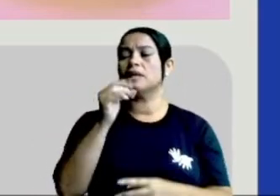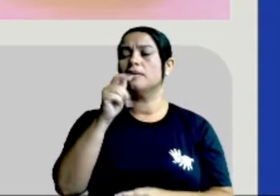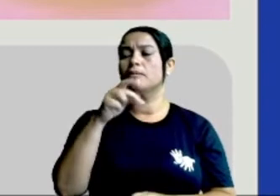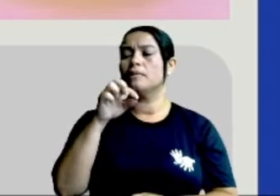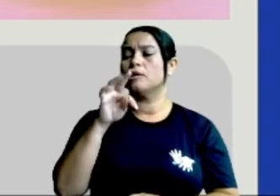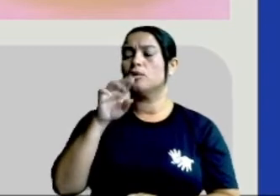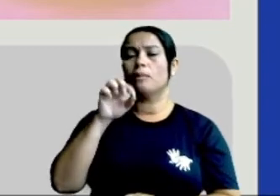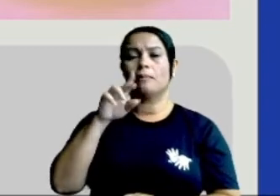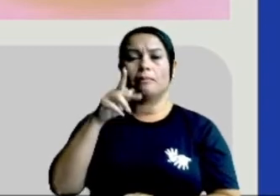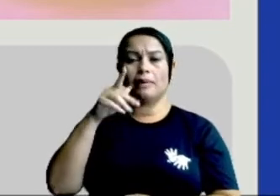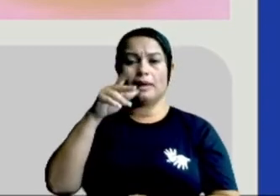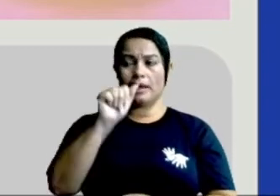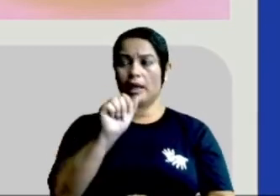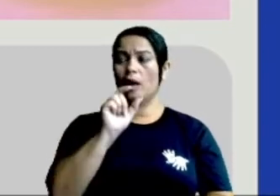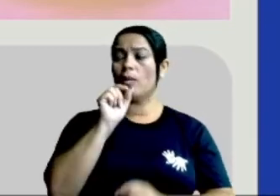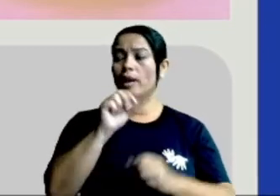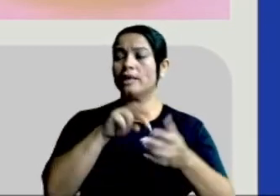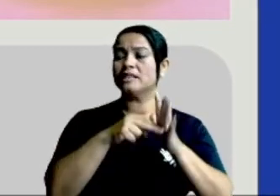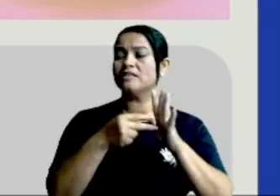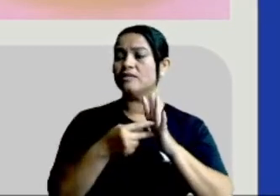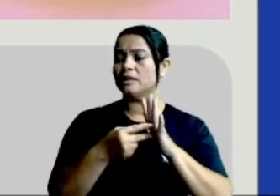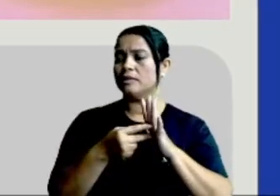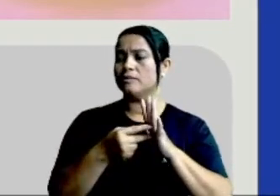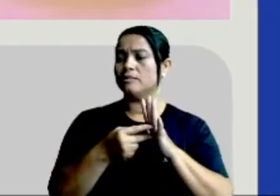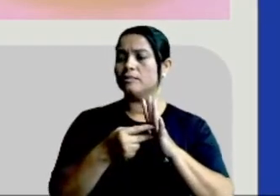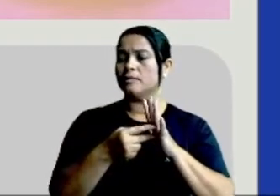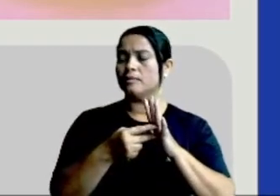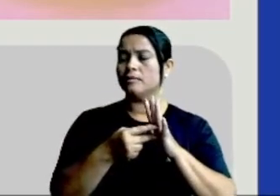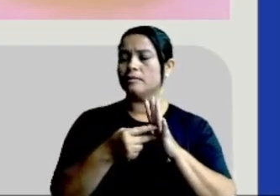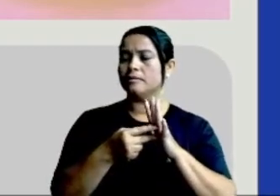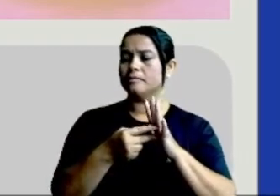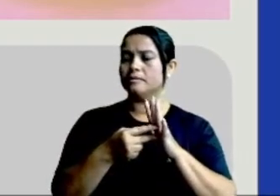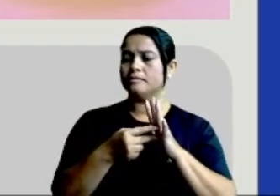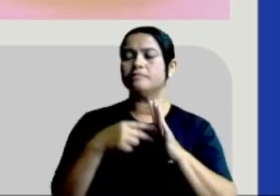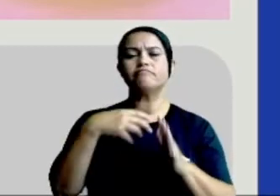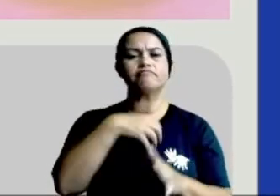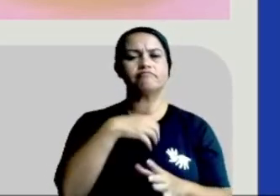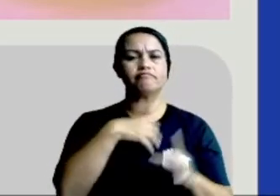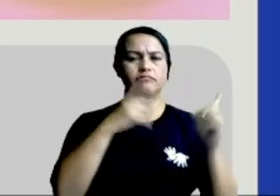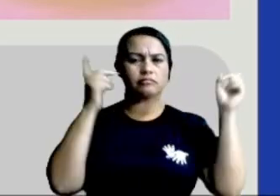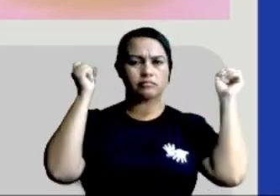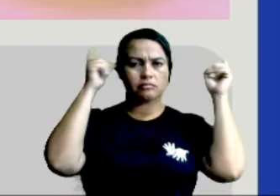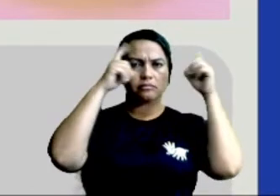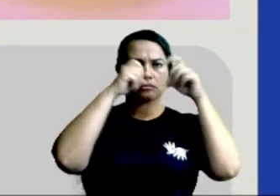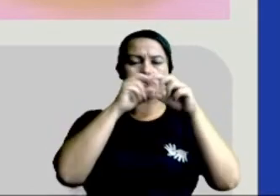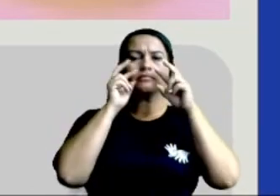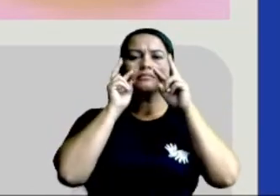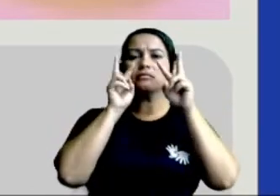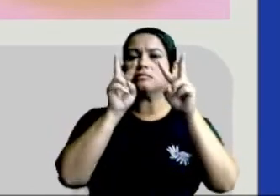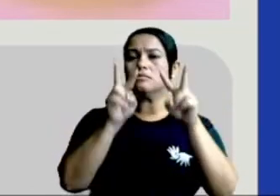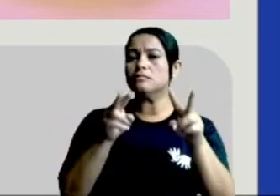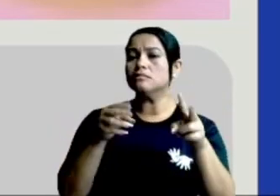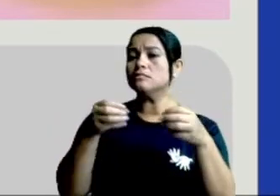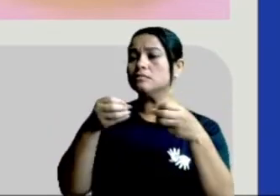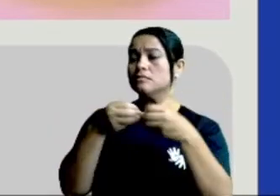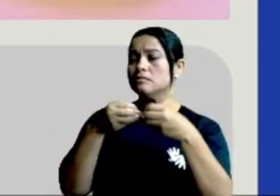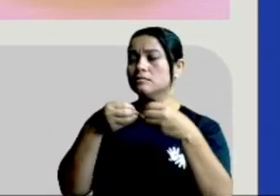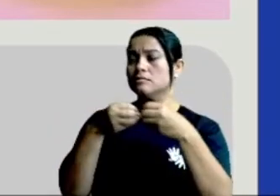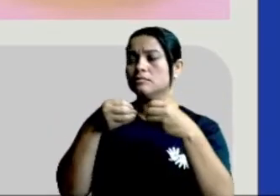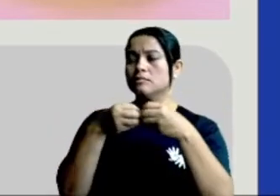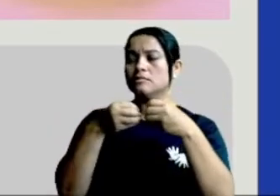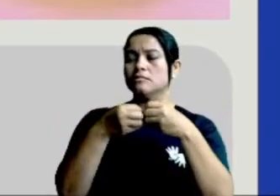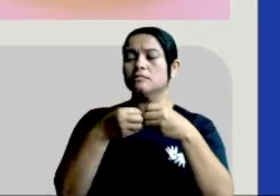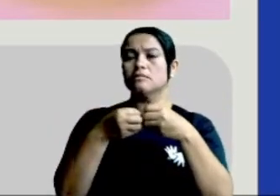hipermetropia, né? A pessoa com hipermetropia, ela vai ter dificuldade de enxergar de perto